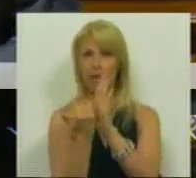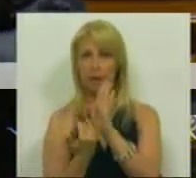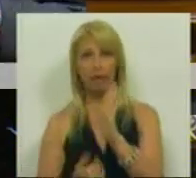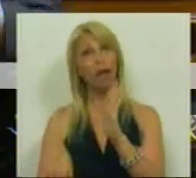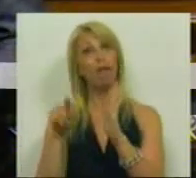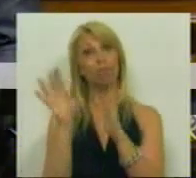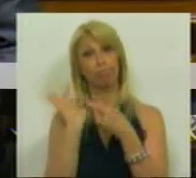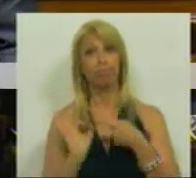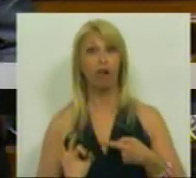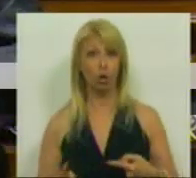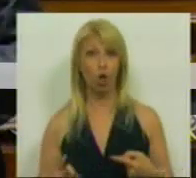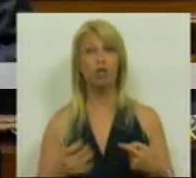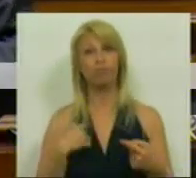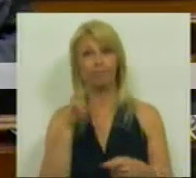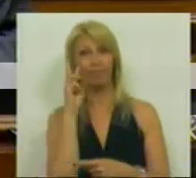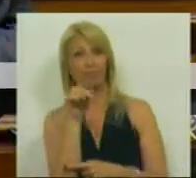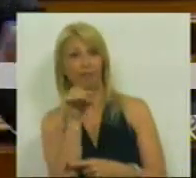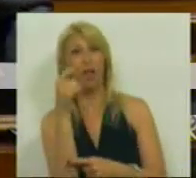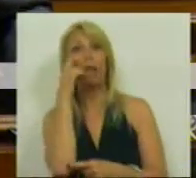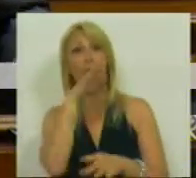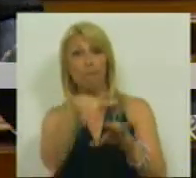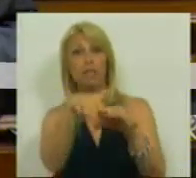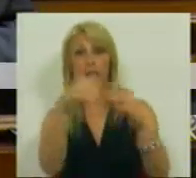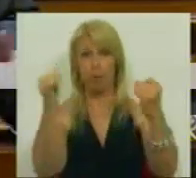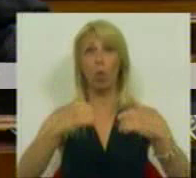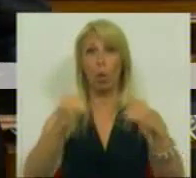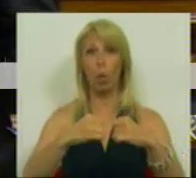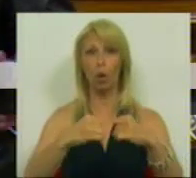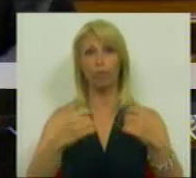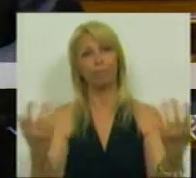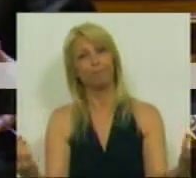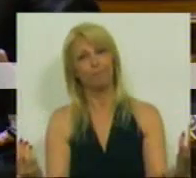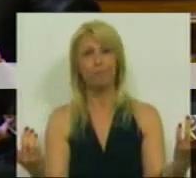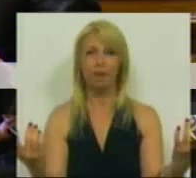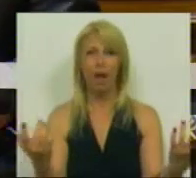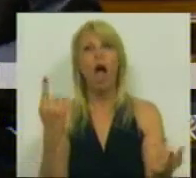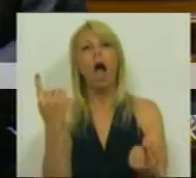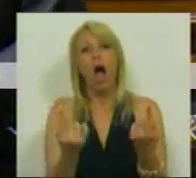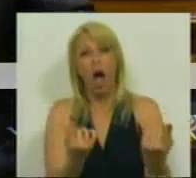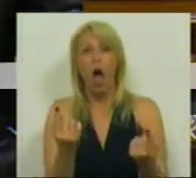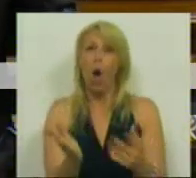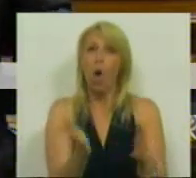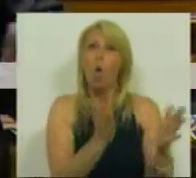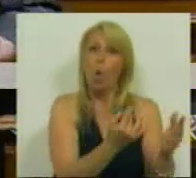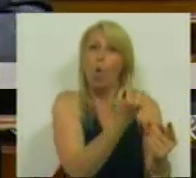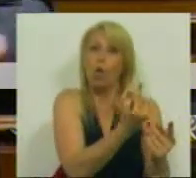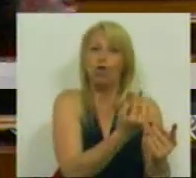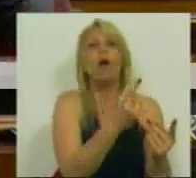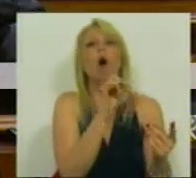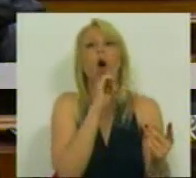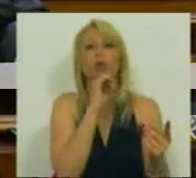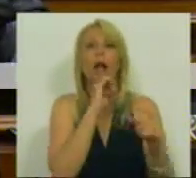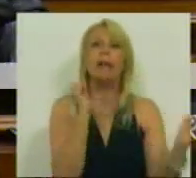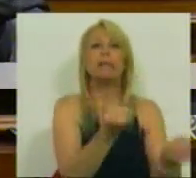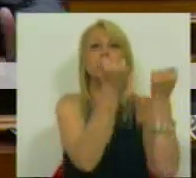e atendendo aos interlocutores deste acordo, convenhamos, uns tinham a possibilidade de salvar e os outros eram